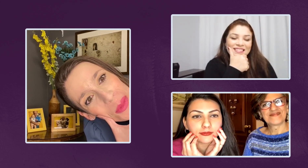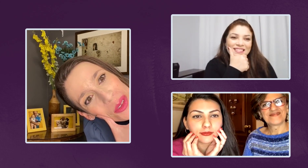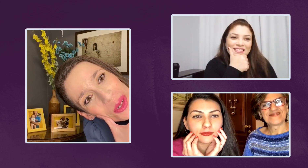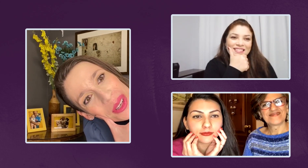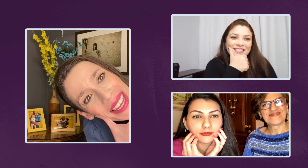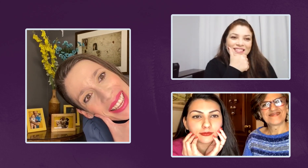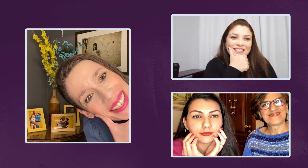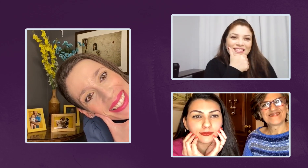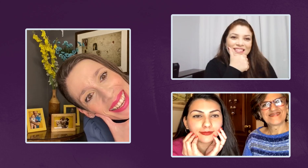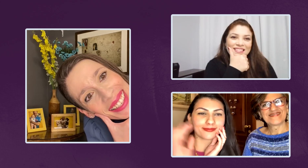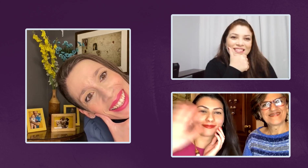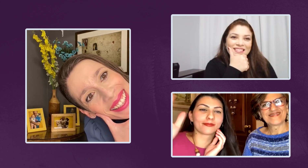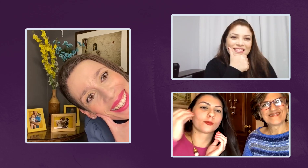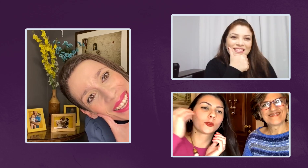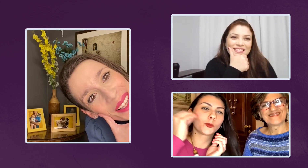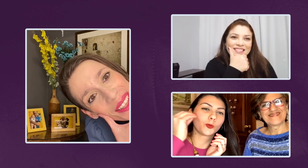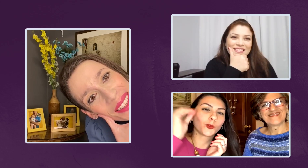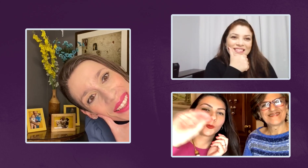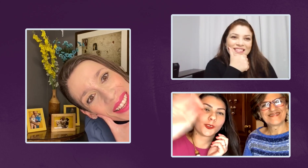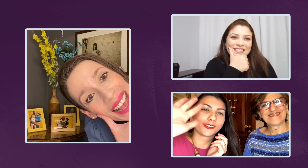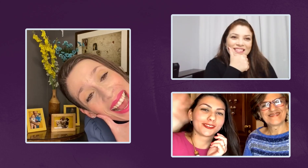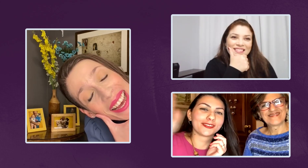Beijos, professora Isa.